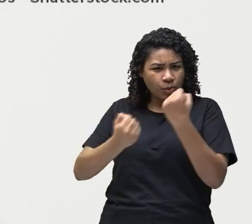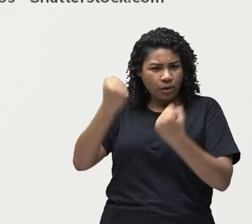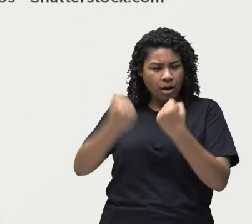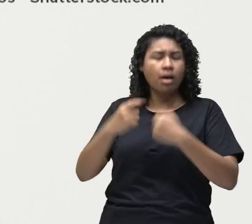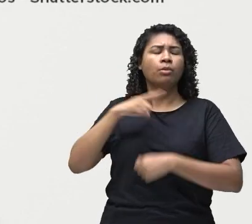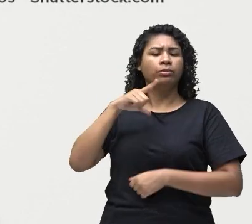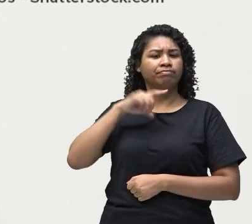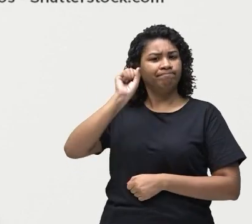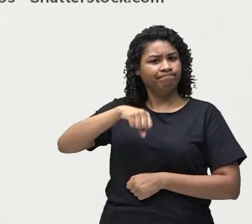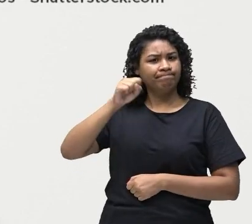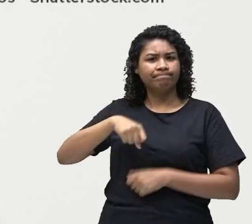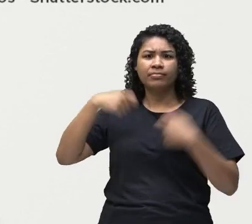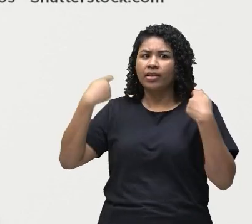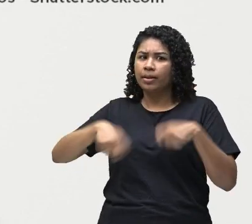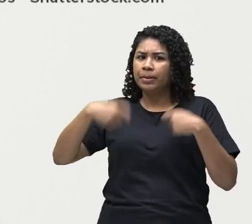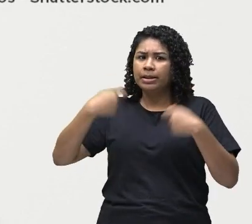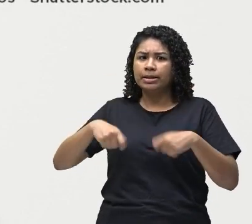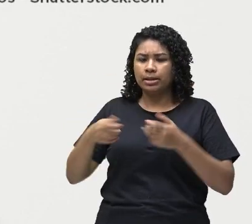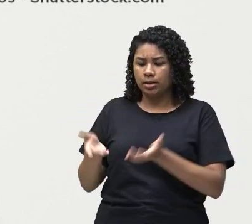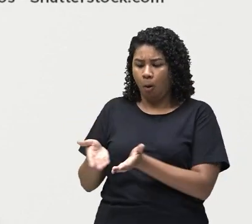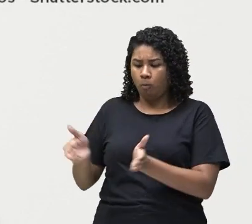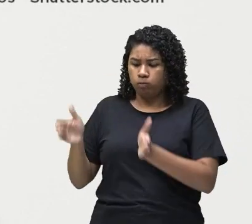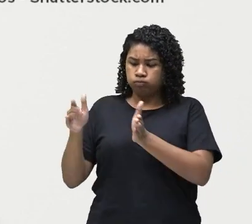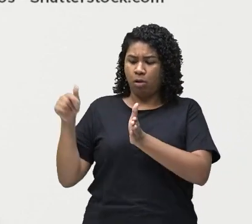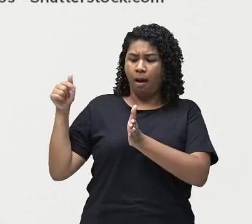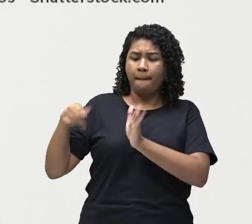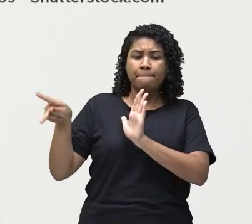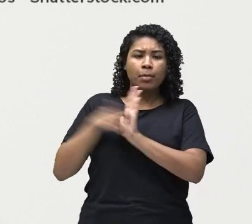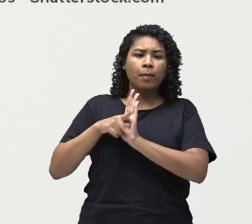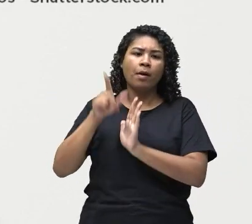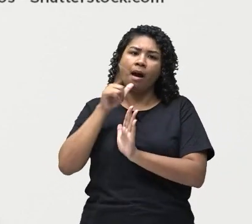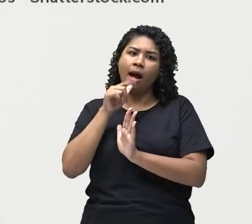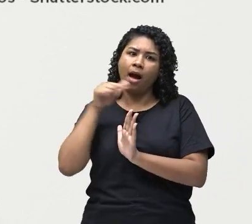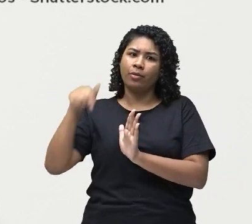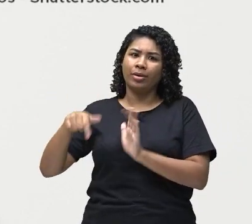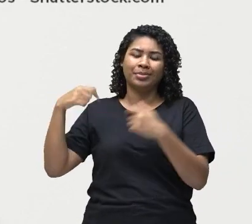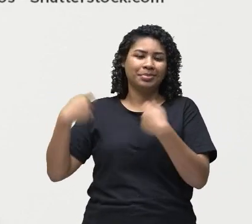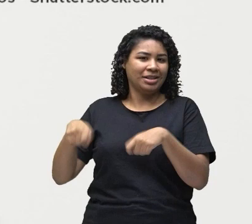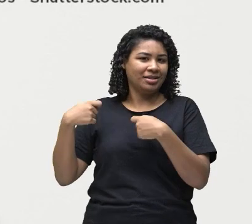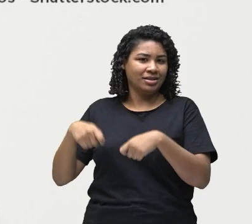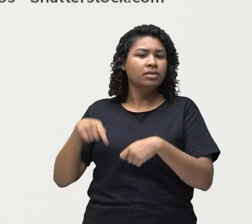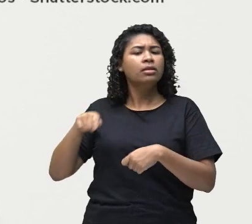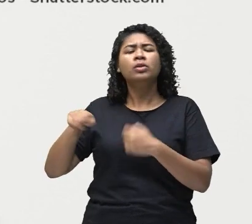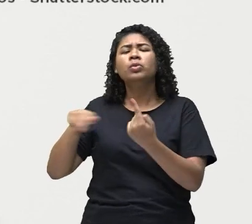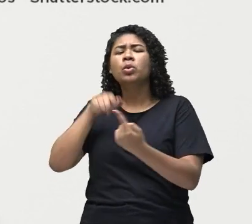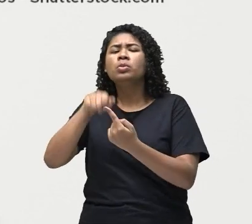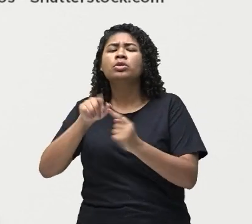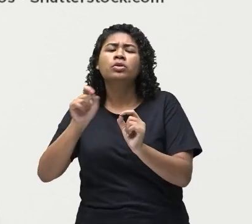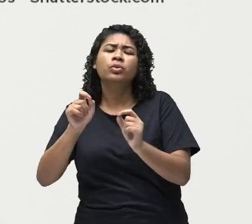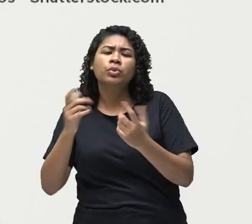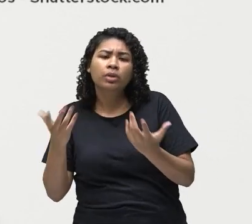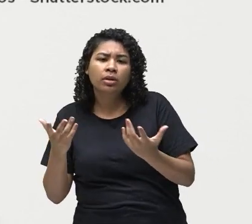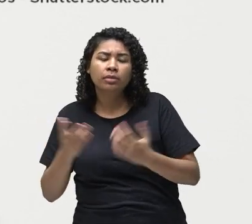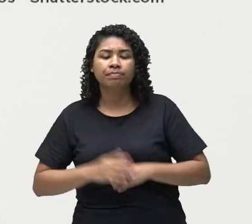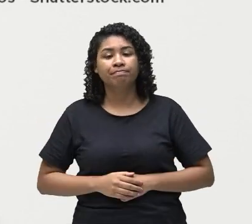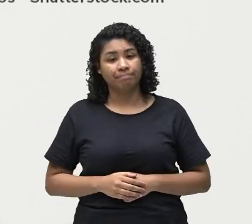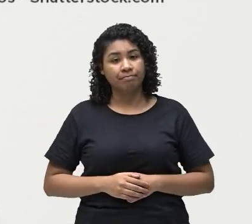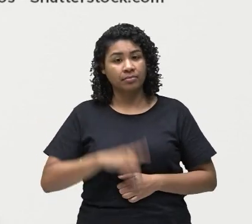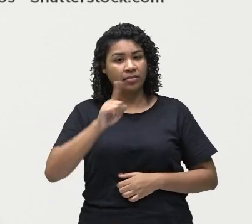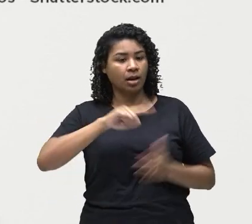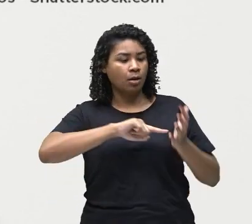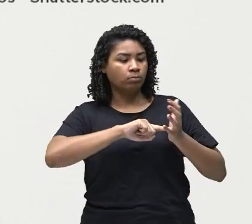a gente sabe que tem um tanquezinho de água presente né então para que que serve essa água é preciso